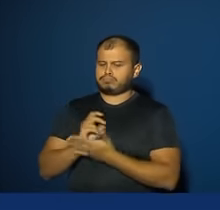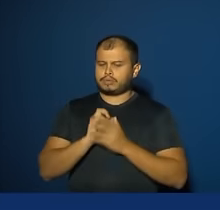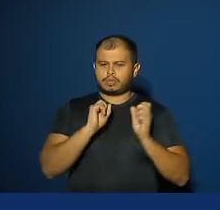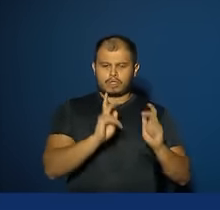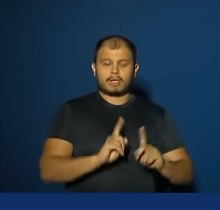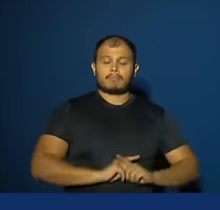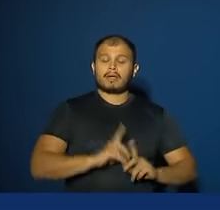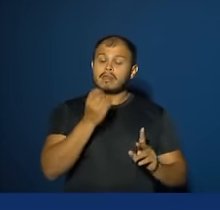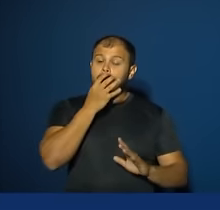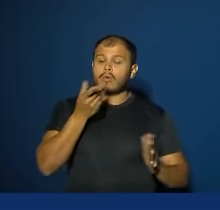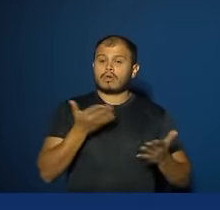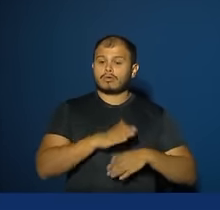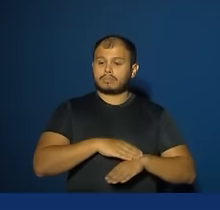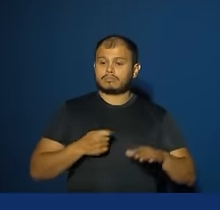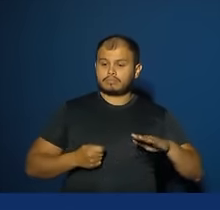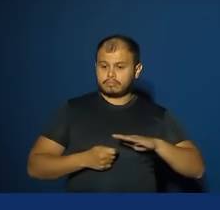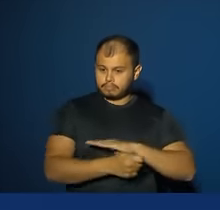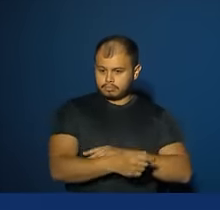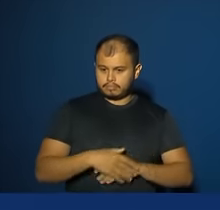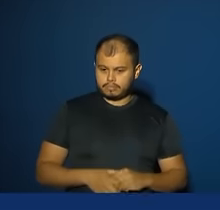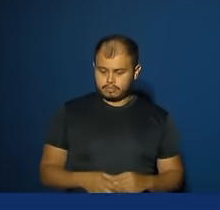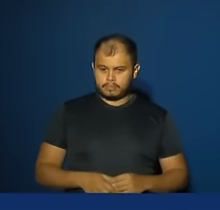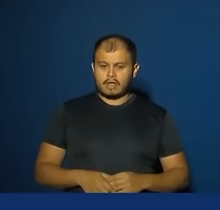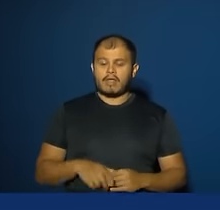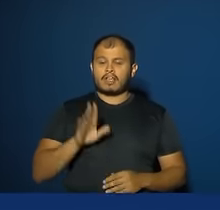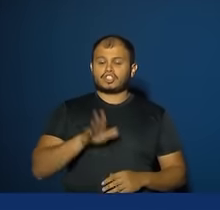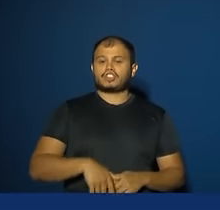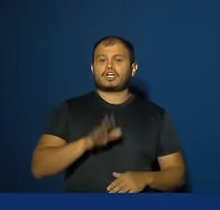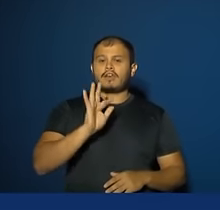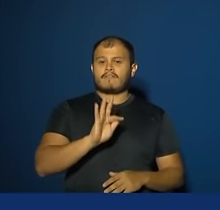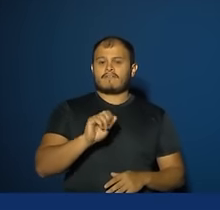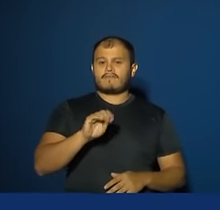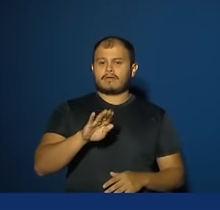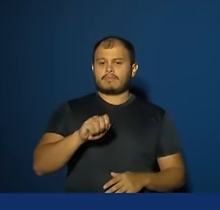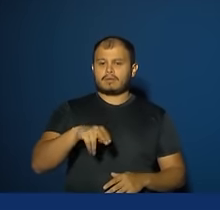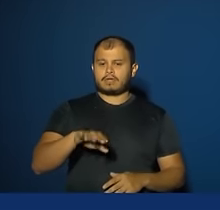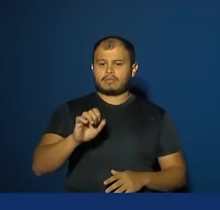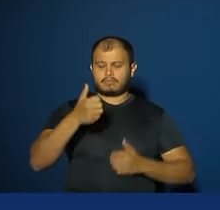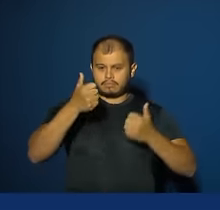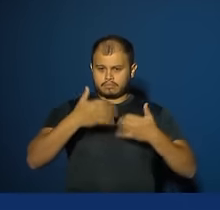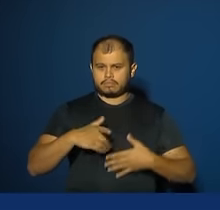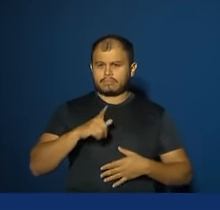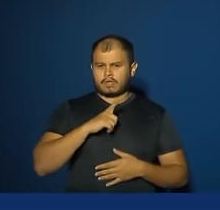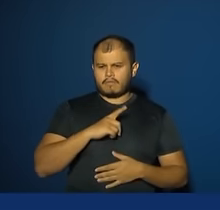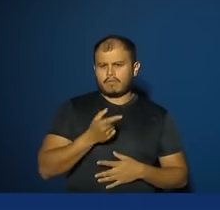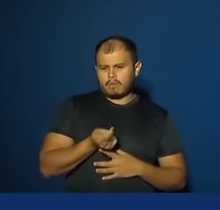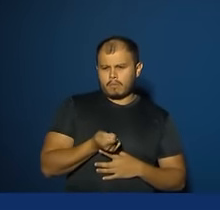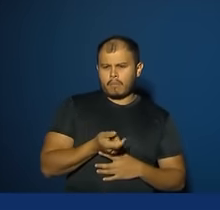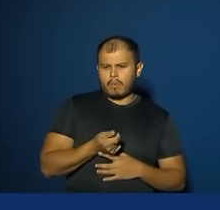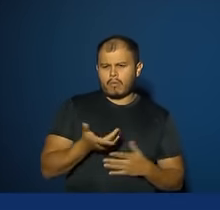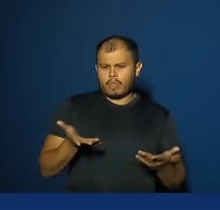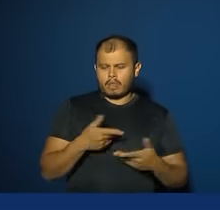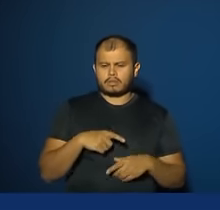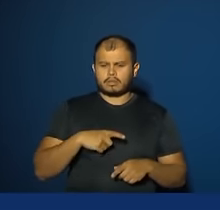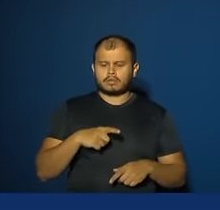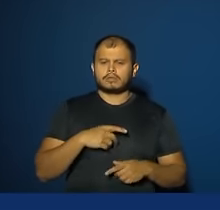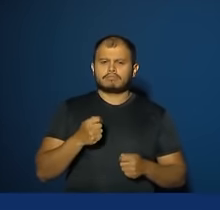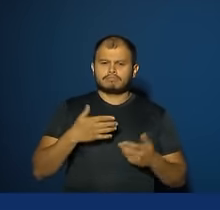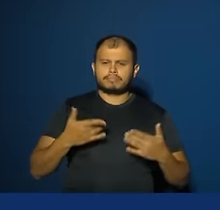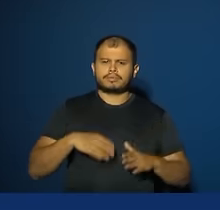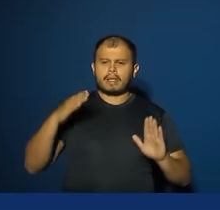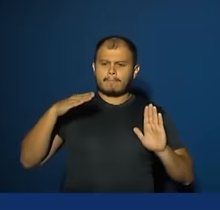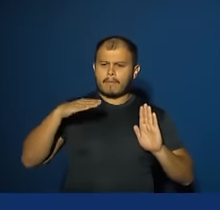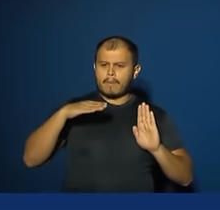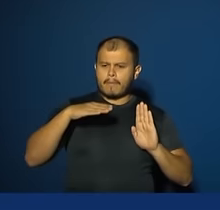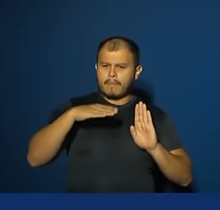bom. A Fabiana, inclusive, chamou a atenção que a gente está tendo até um pouco um conundro de uma inflação